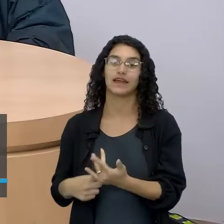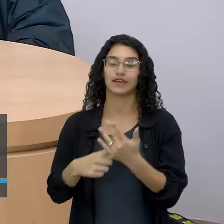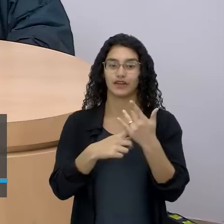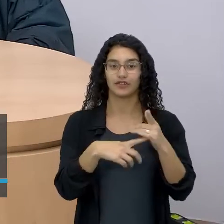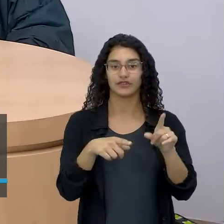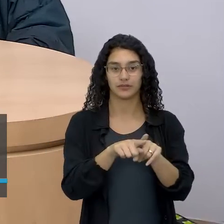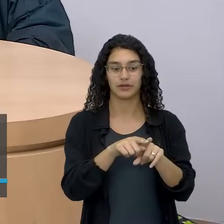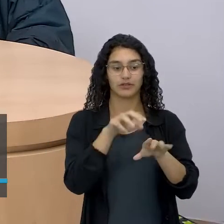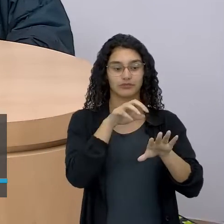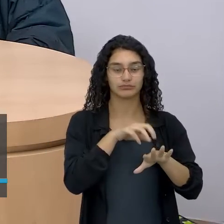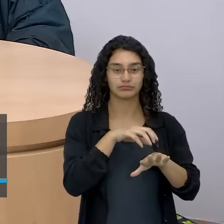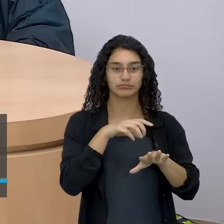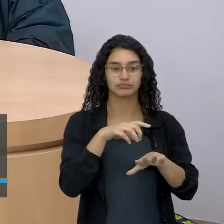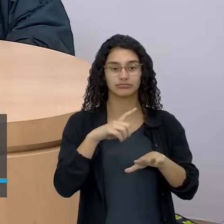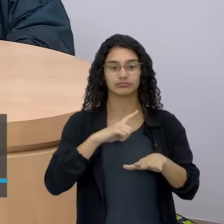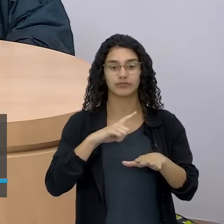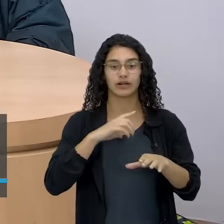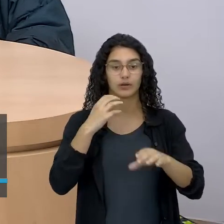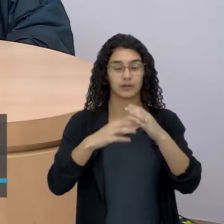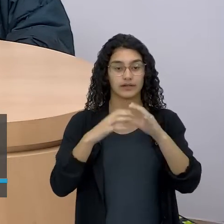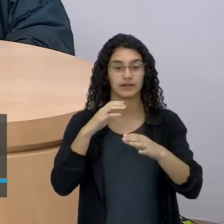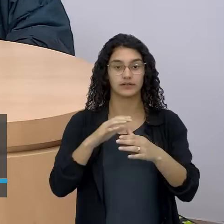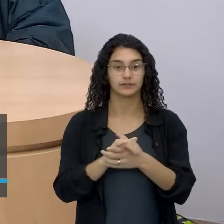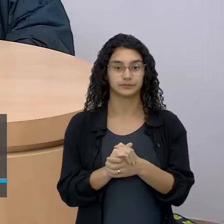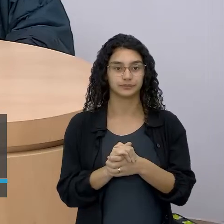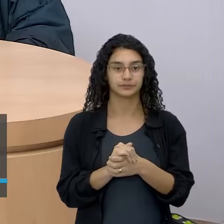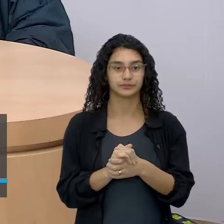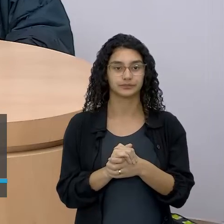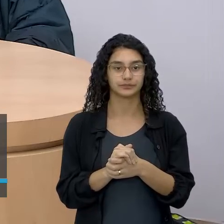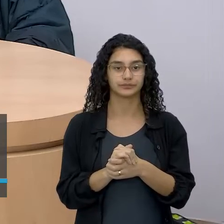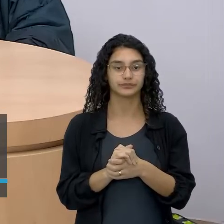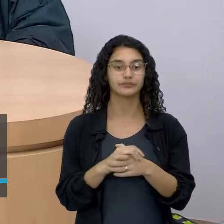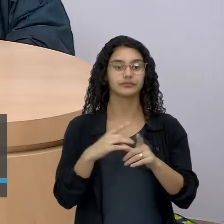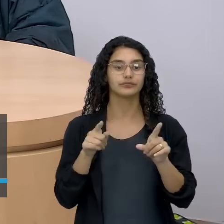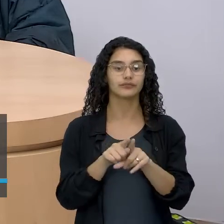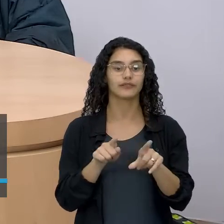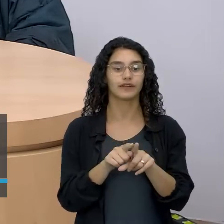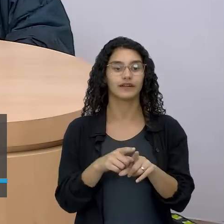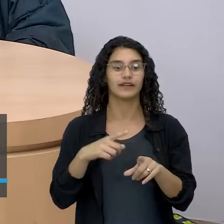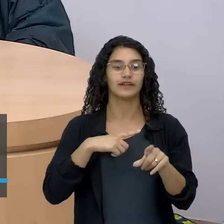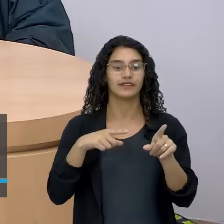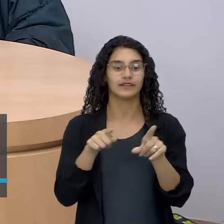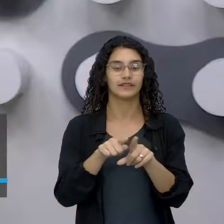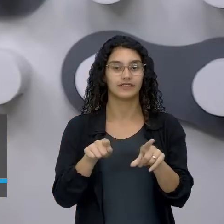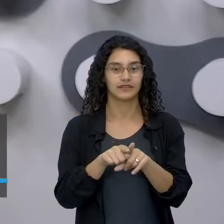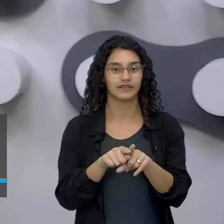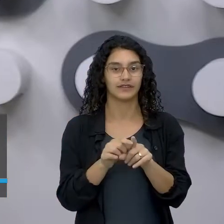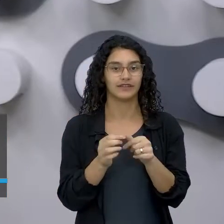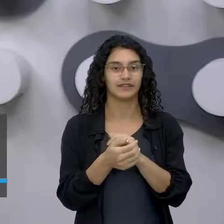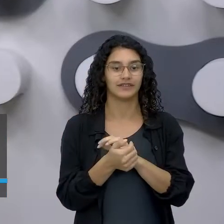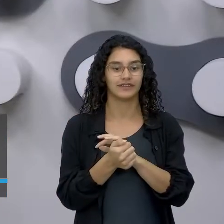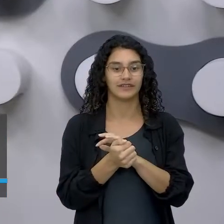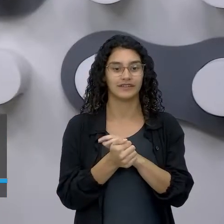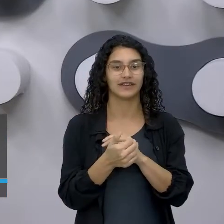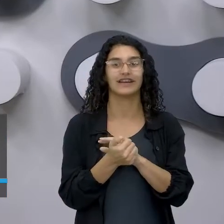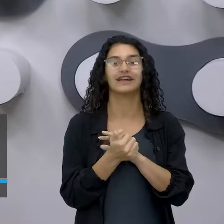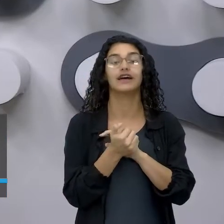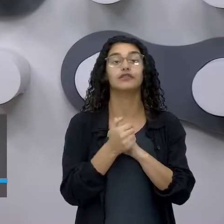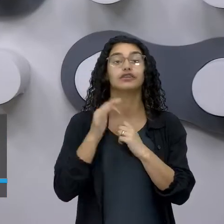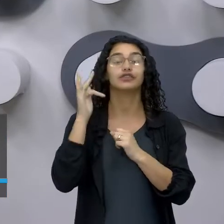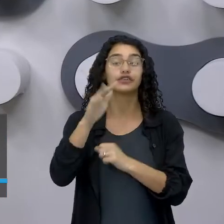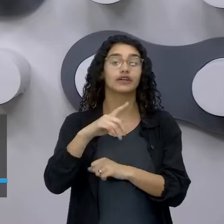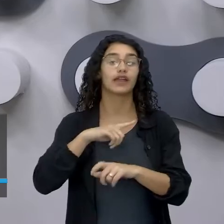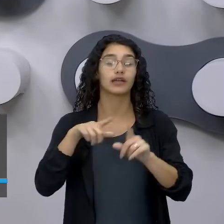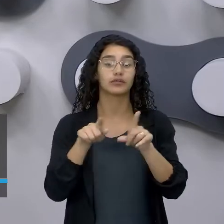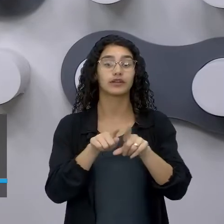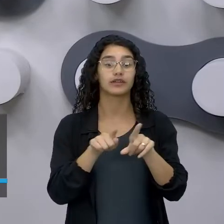no transporte e na comunicação. Eu acho que não vou estar vivo, nem você também, mas quem sabe no futuro teremos